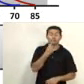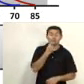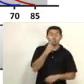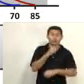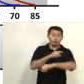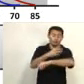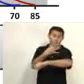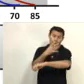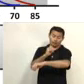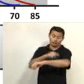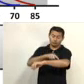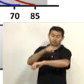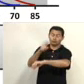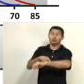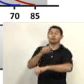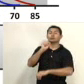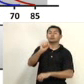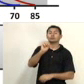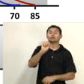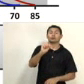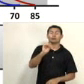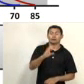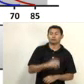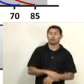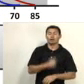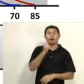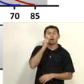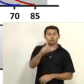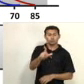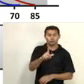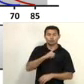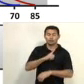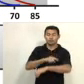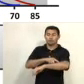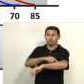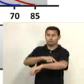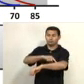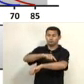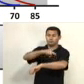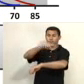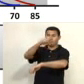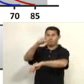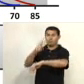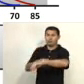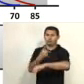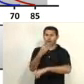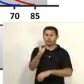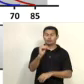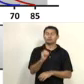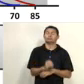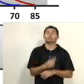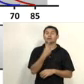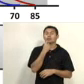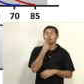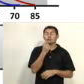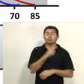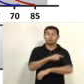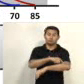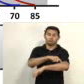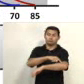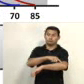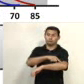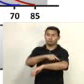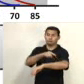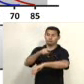azul. Só que na curva azul eu tenho um desvio padrão de 10 e na curva vermelha eu